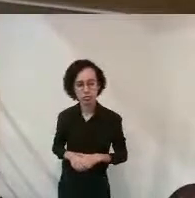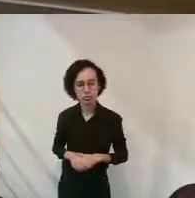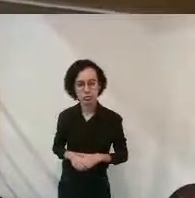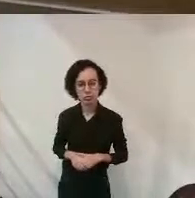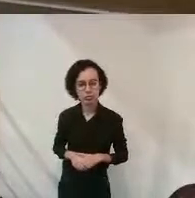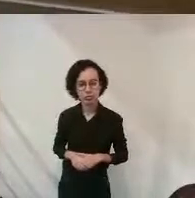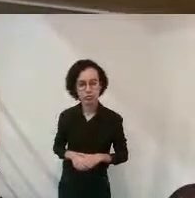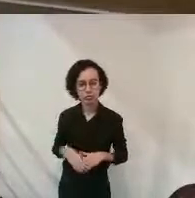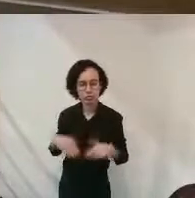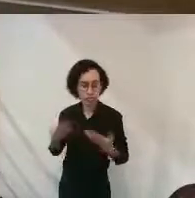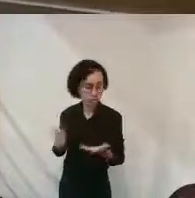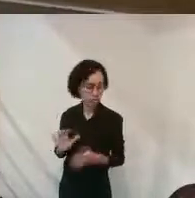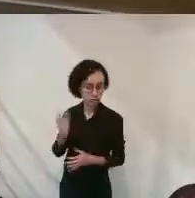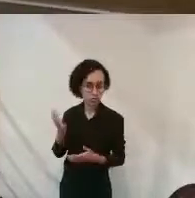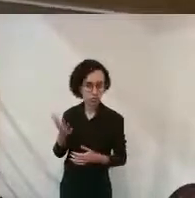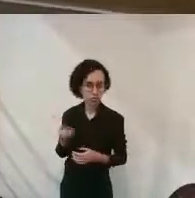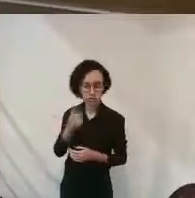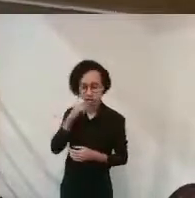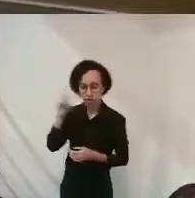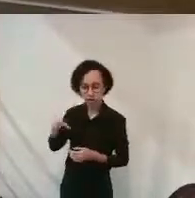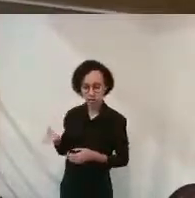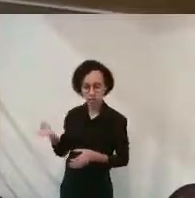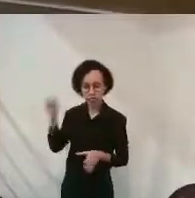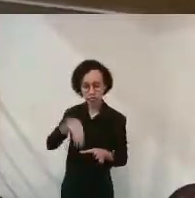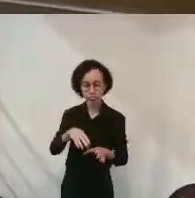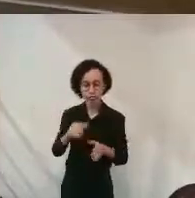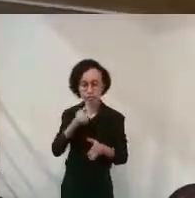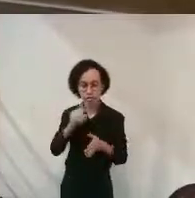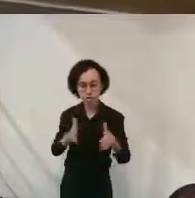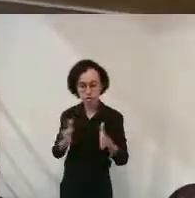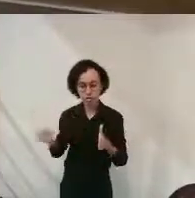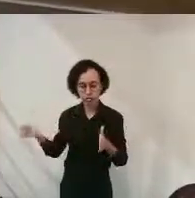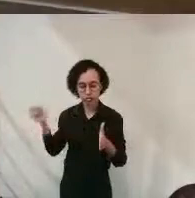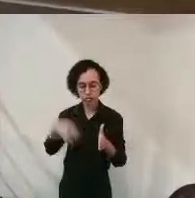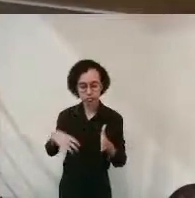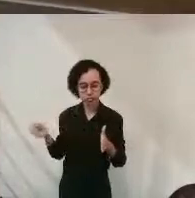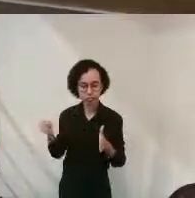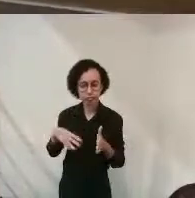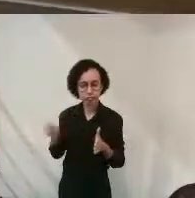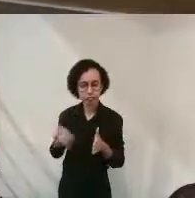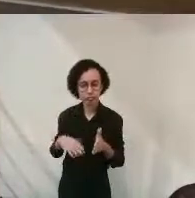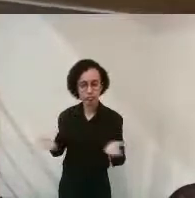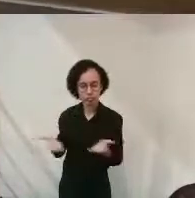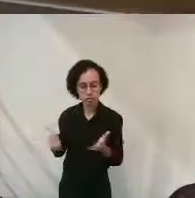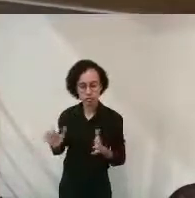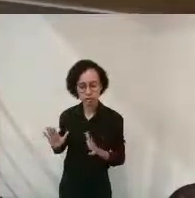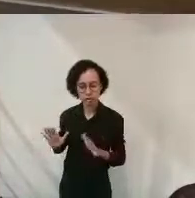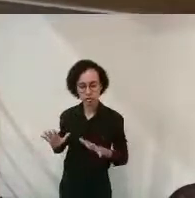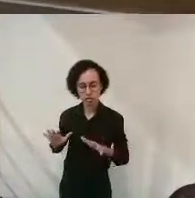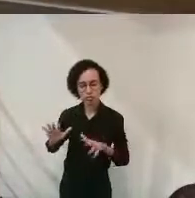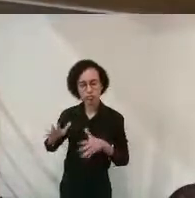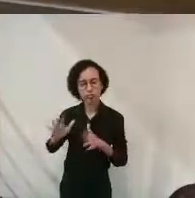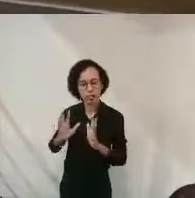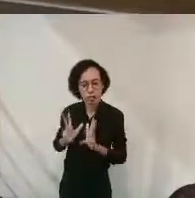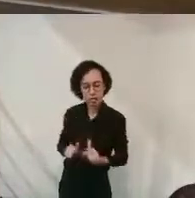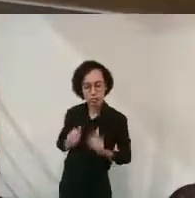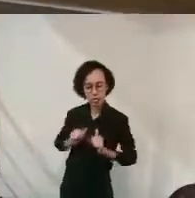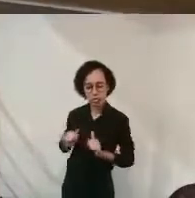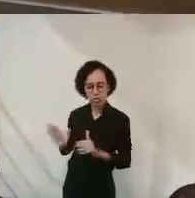destinação. Né? Então, assim, agora, o município está começando a fazer o recolhimento de lixos domiciliares. Então,